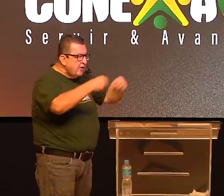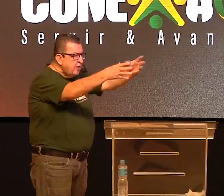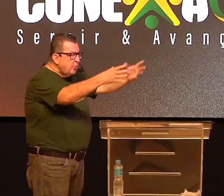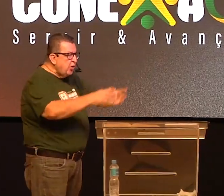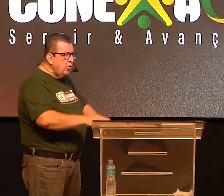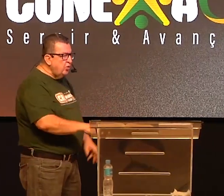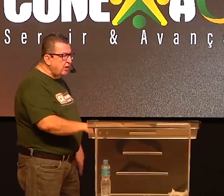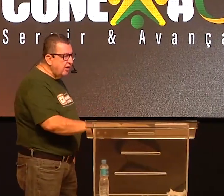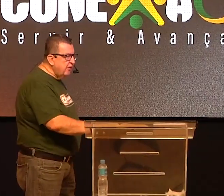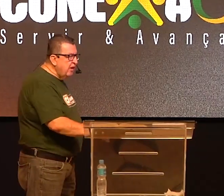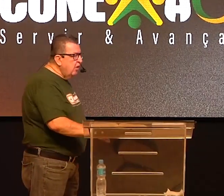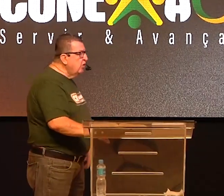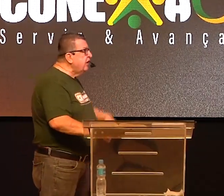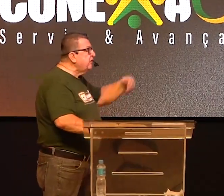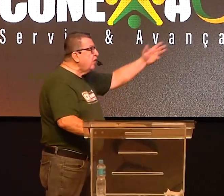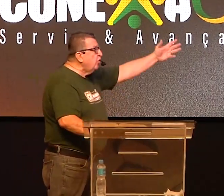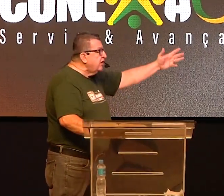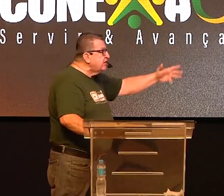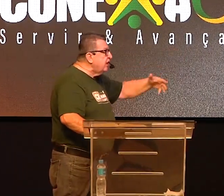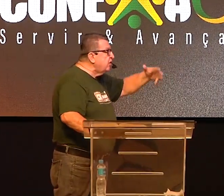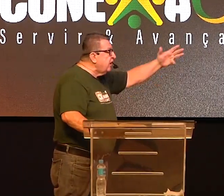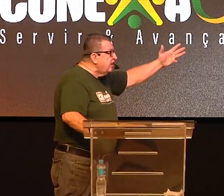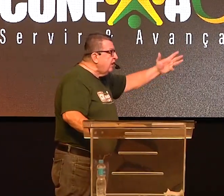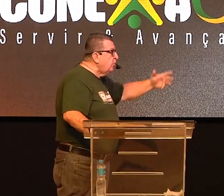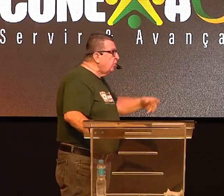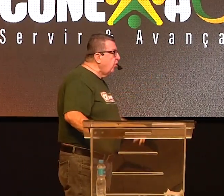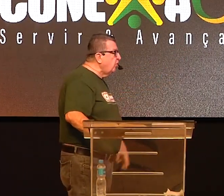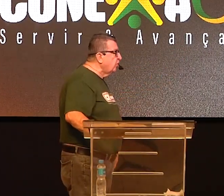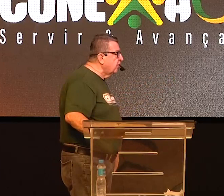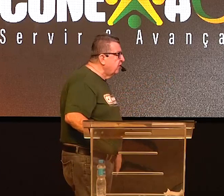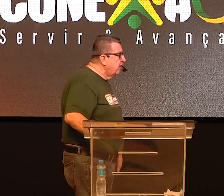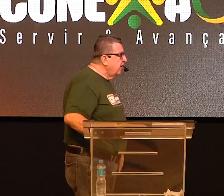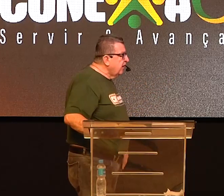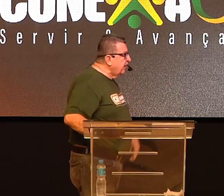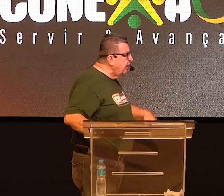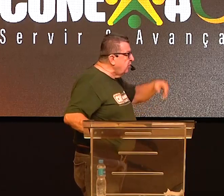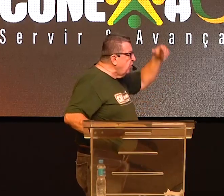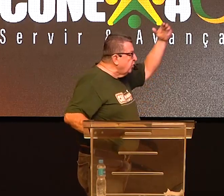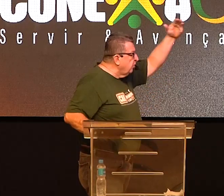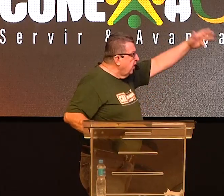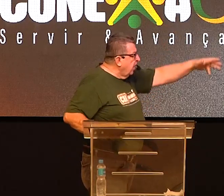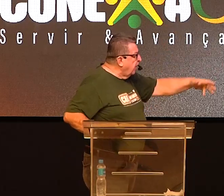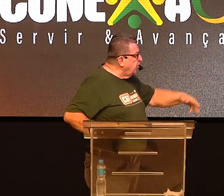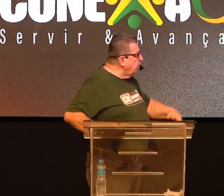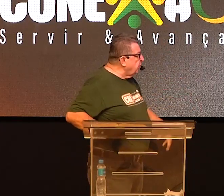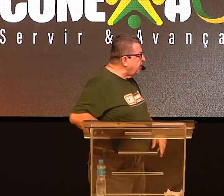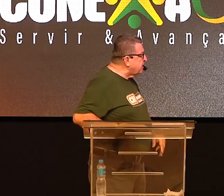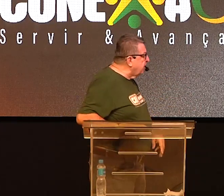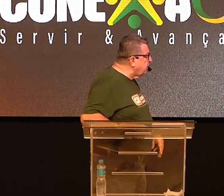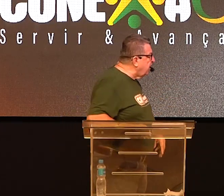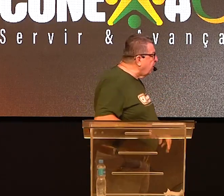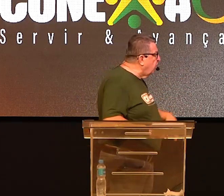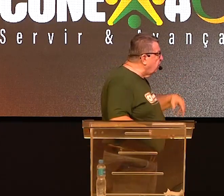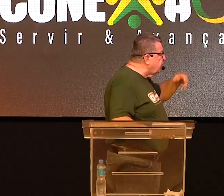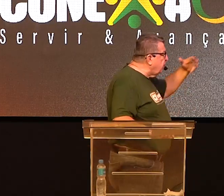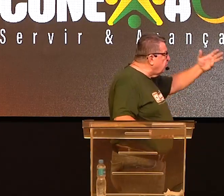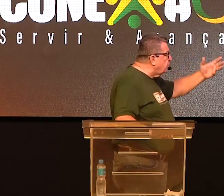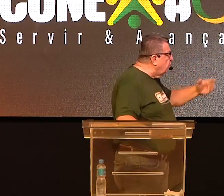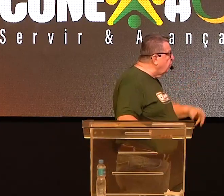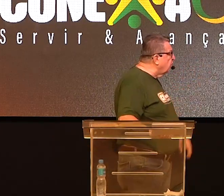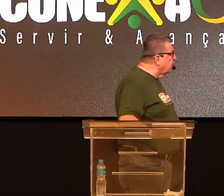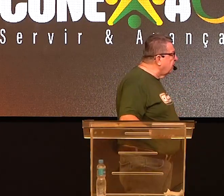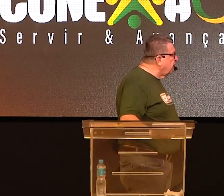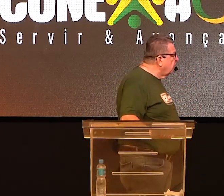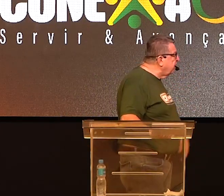Neemias fez essa pergunta. O que está acontecendo? Cadê meu povo? Cadê meus, aonde meus pais cresceram? Aonde nós